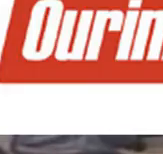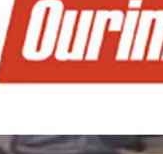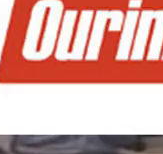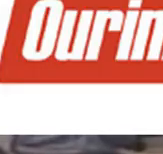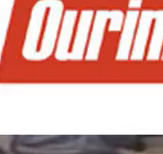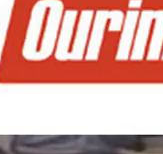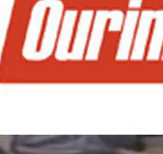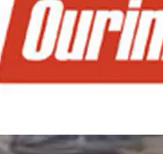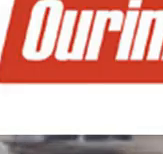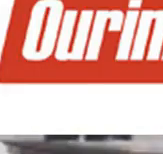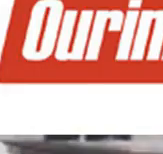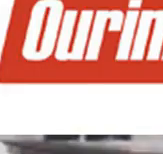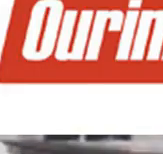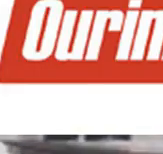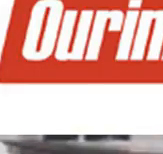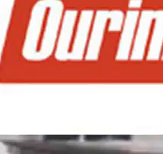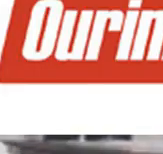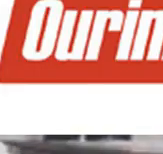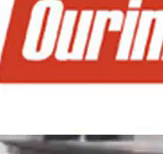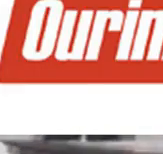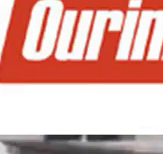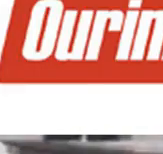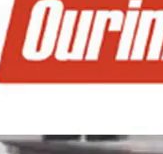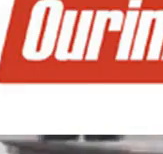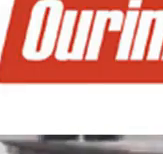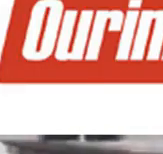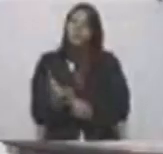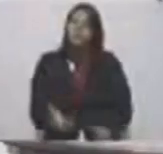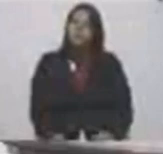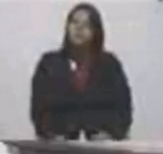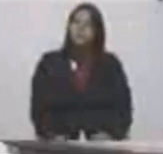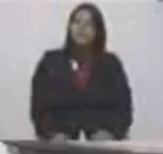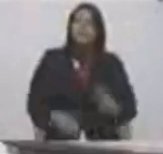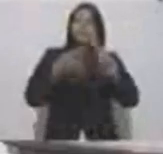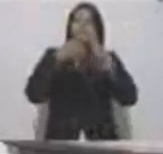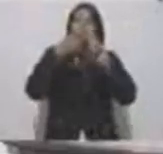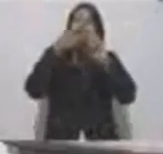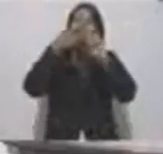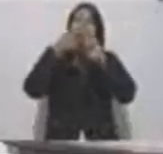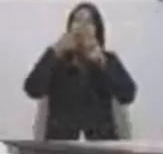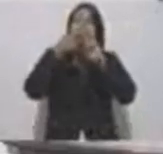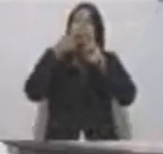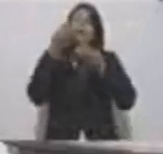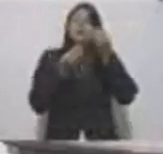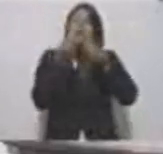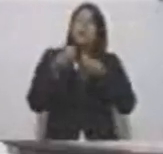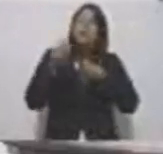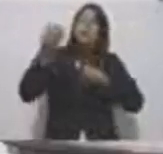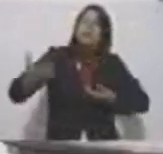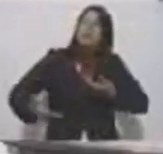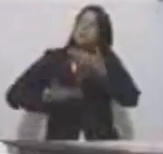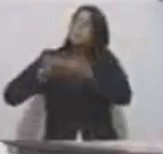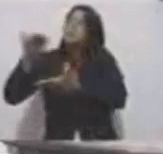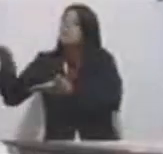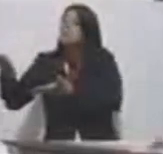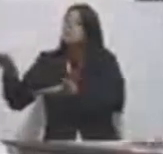Durante a última sessão ordinária realizada na Câmara Municipal de Ourinhos, na noite de segunda-feira, dia 19 de novembro, o vereador